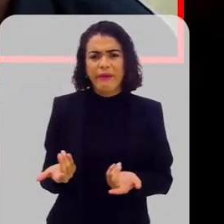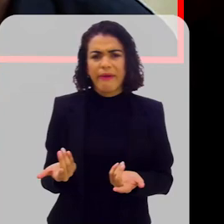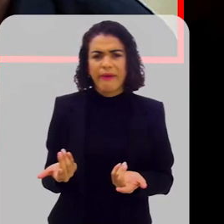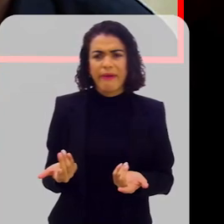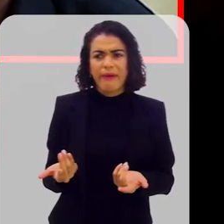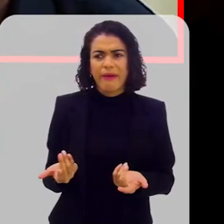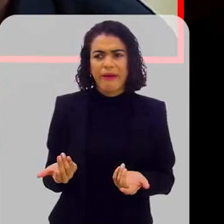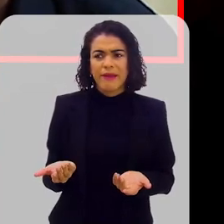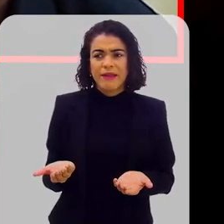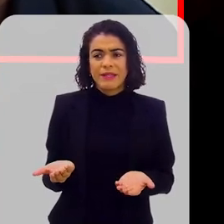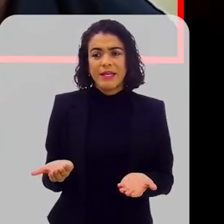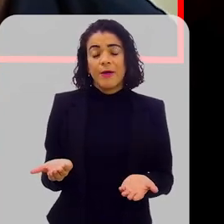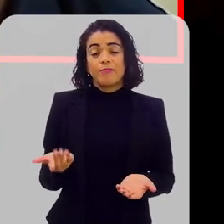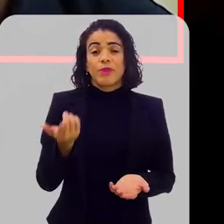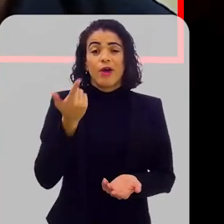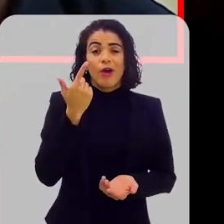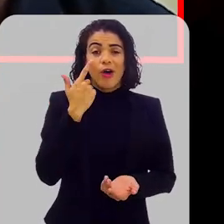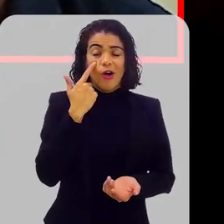isso, doutor?